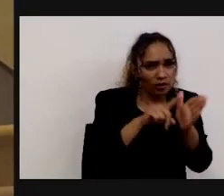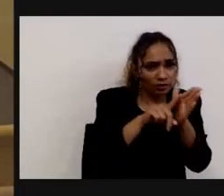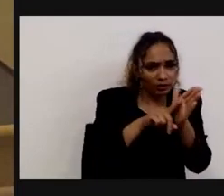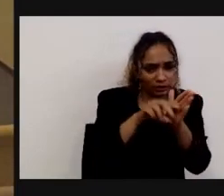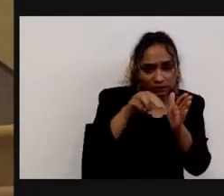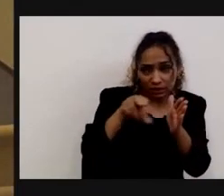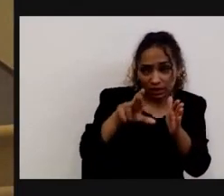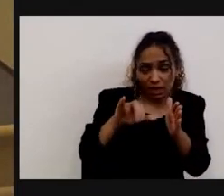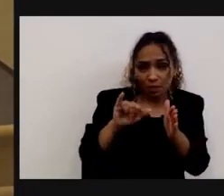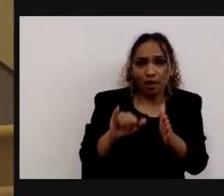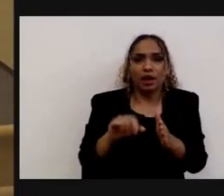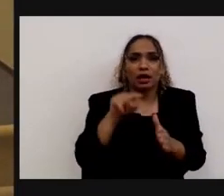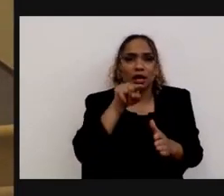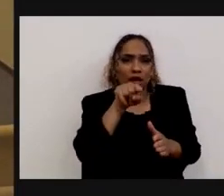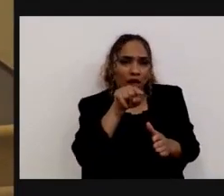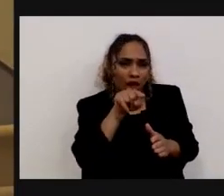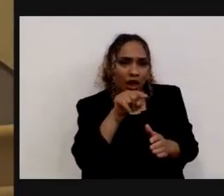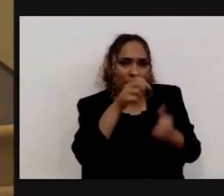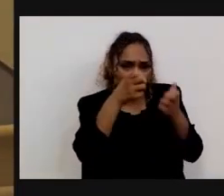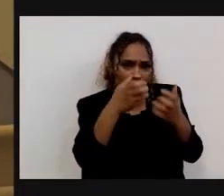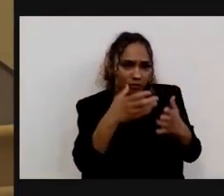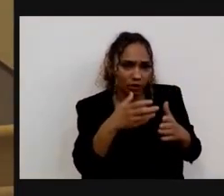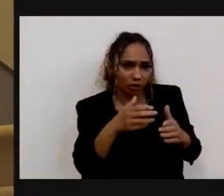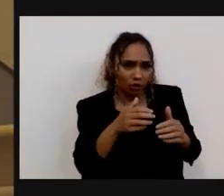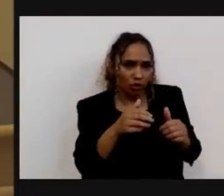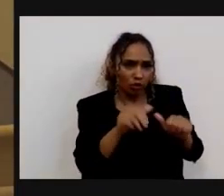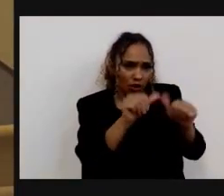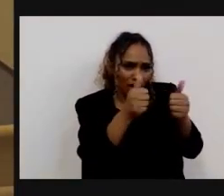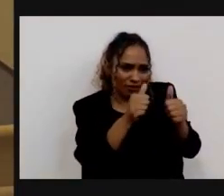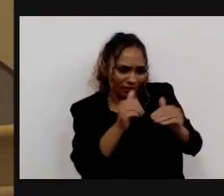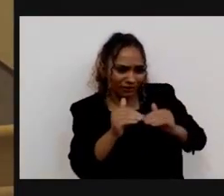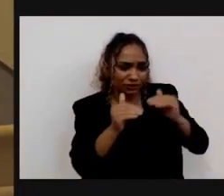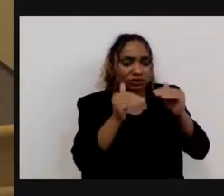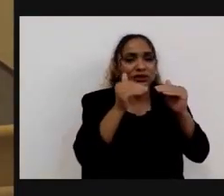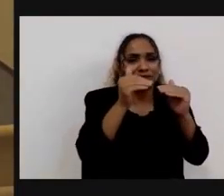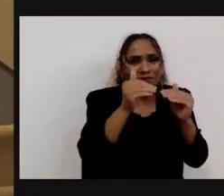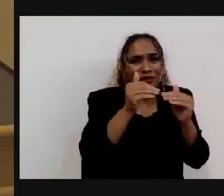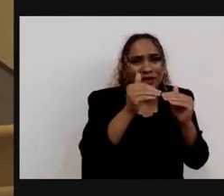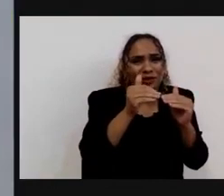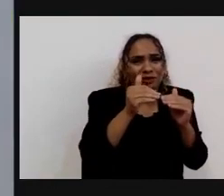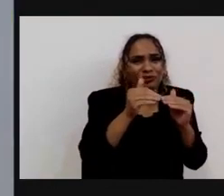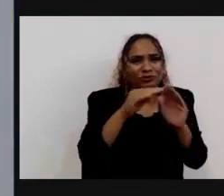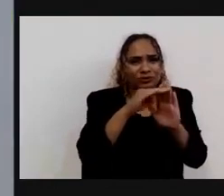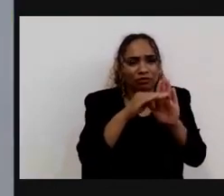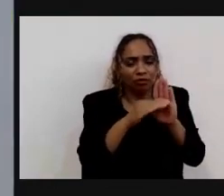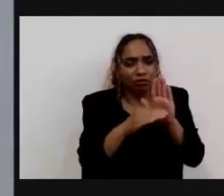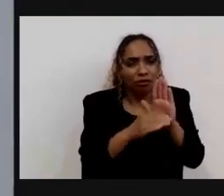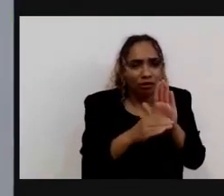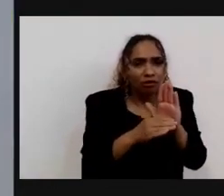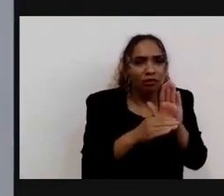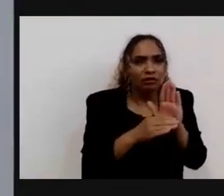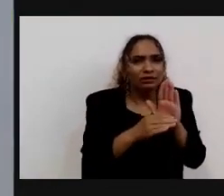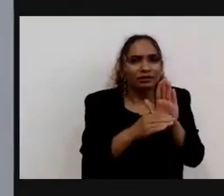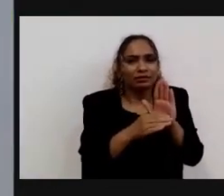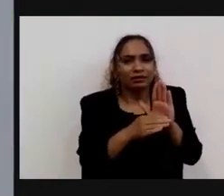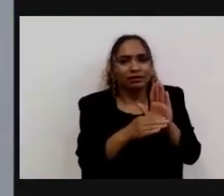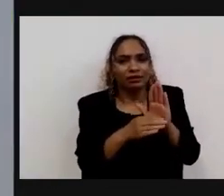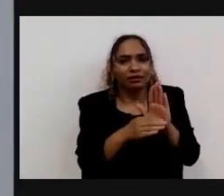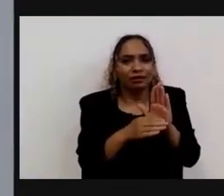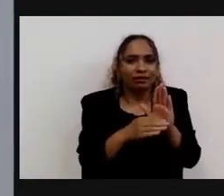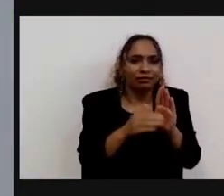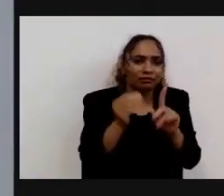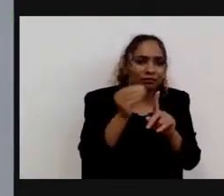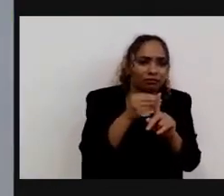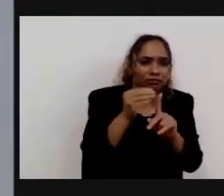Mari que ela falou da história da avaliação desempenho ter sido um fator muito desestimulante